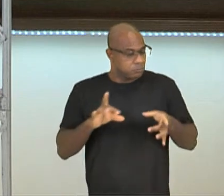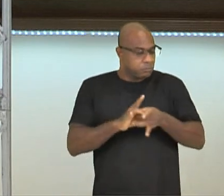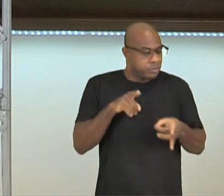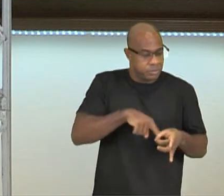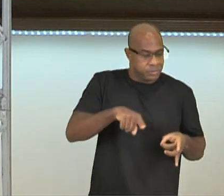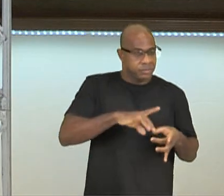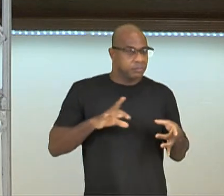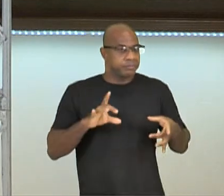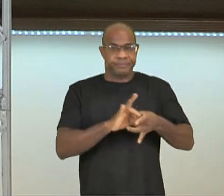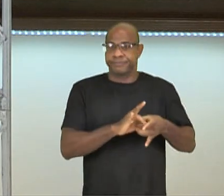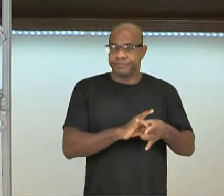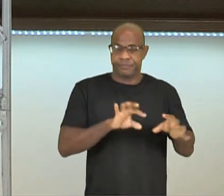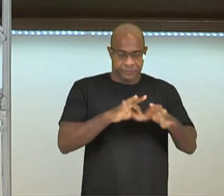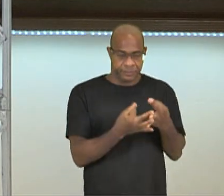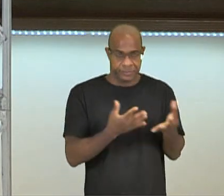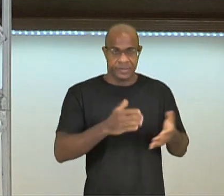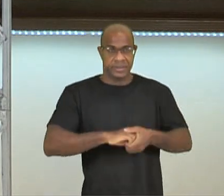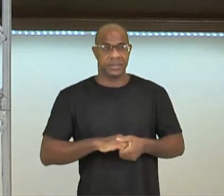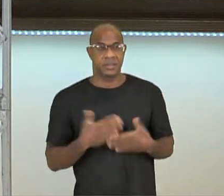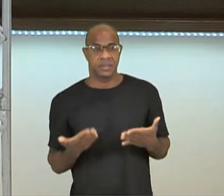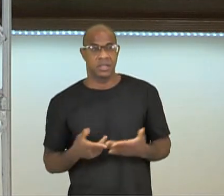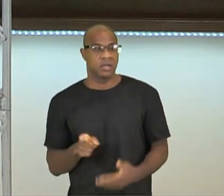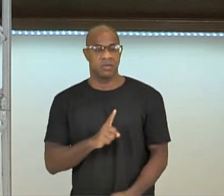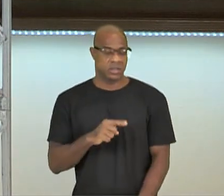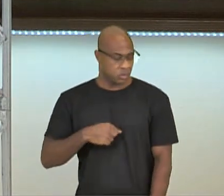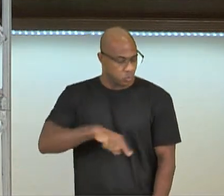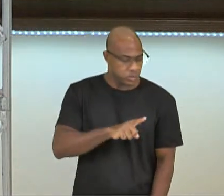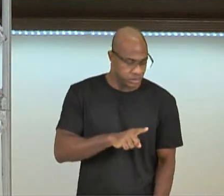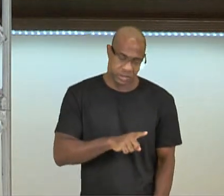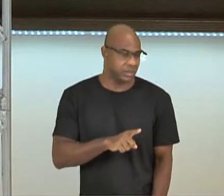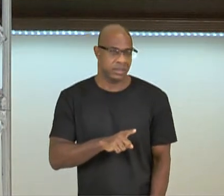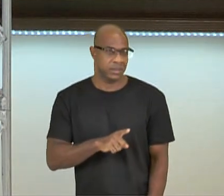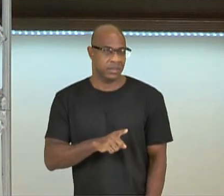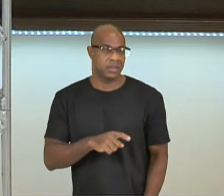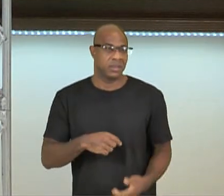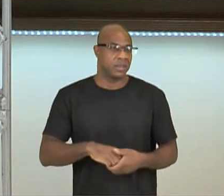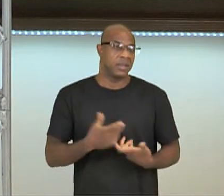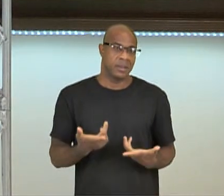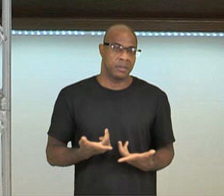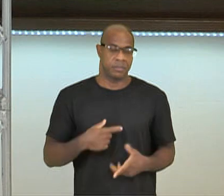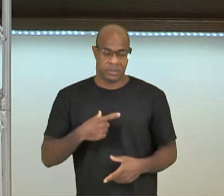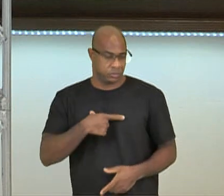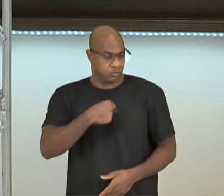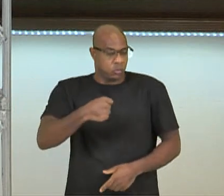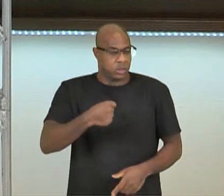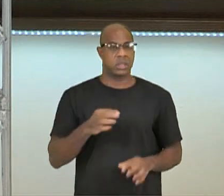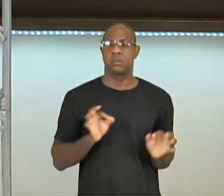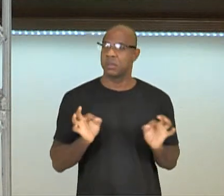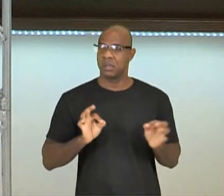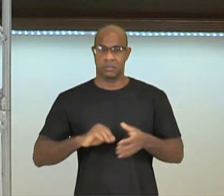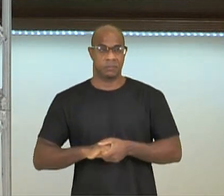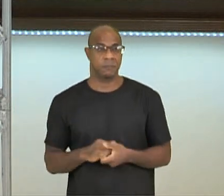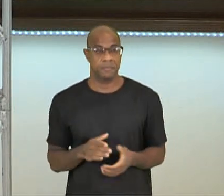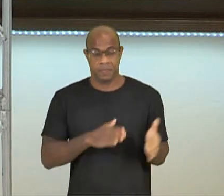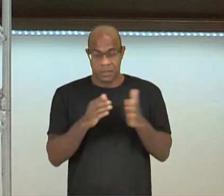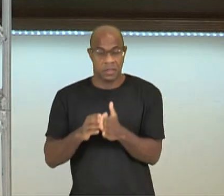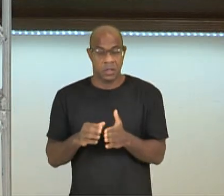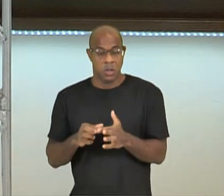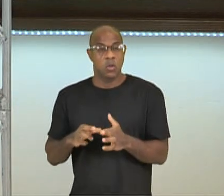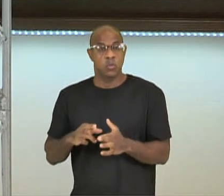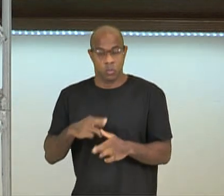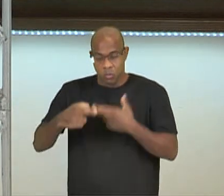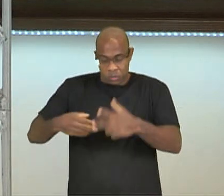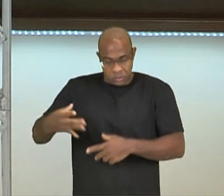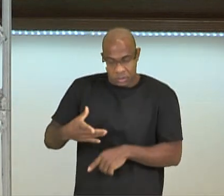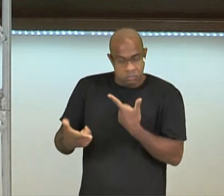vocação. No Renascimento não tinha isso, né? Era por imposição familiar, porque se